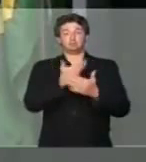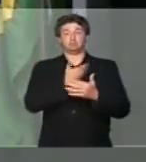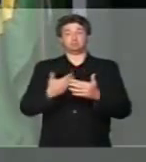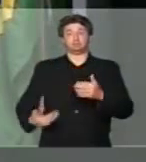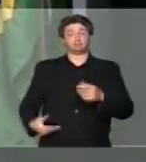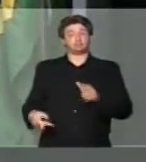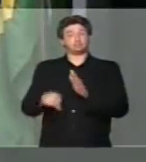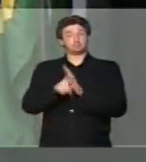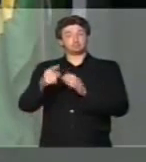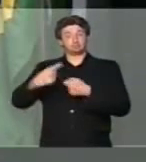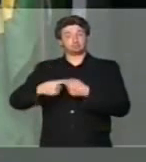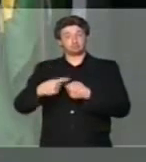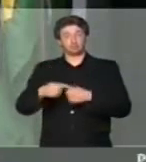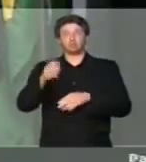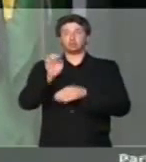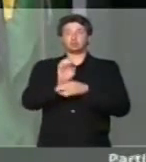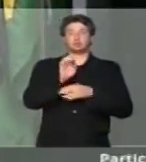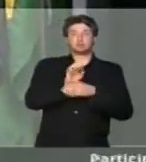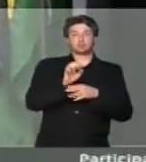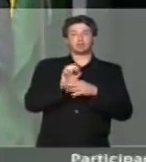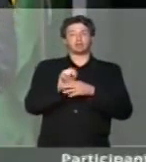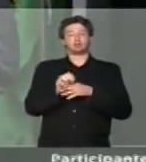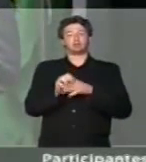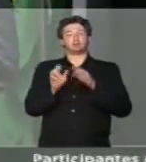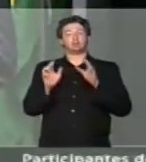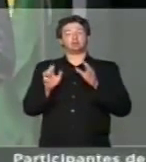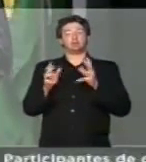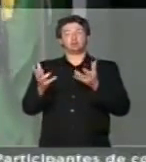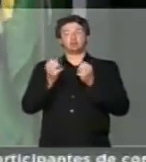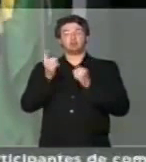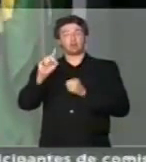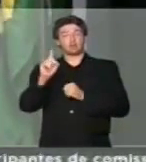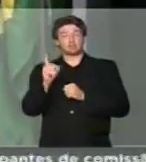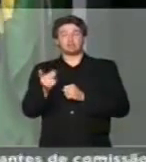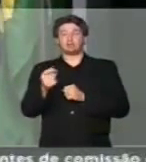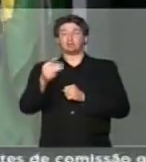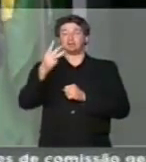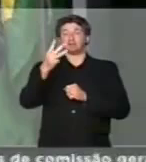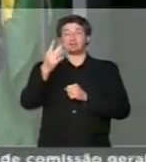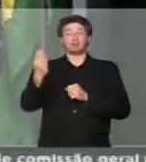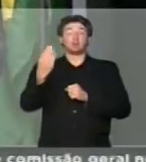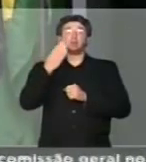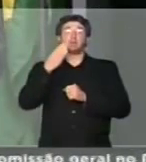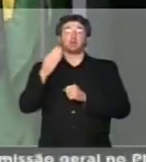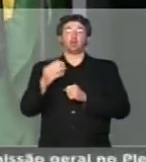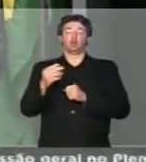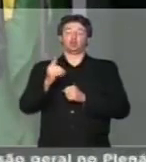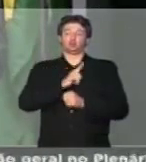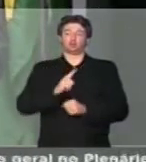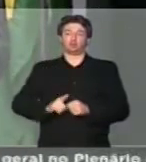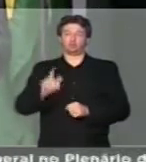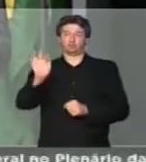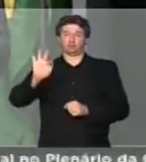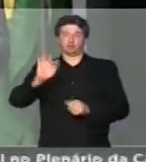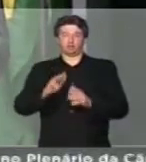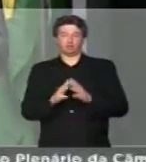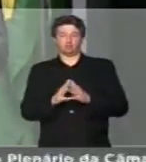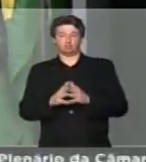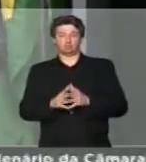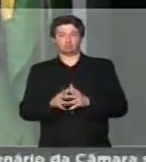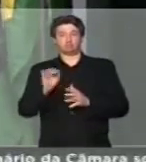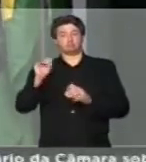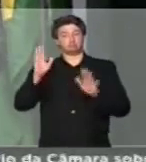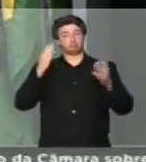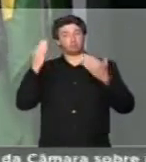públicas municipais e estaduais, que deixaram de receber quase 3 bilhões do governo federal em